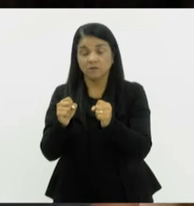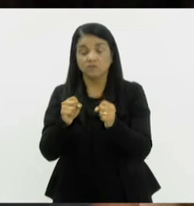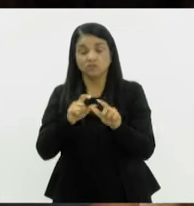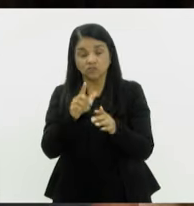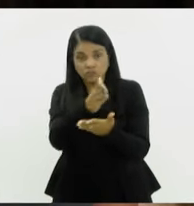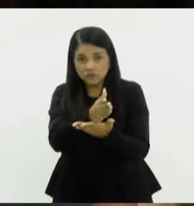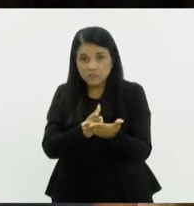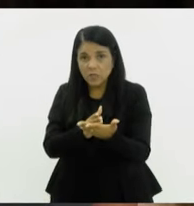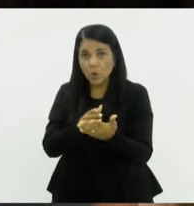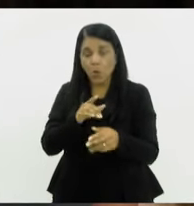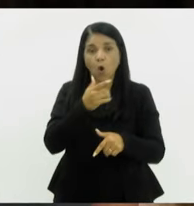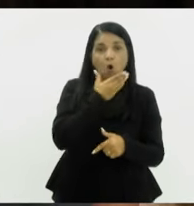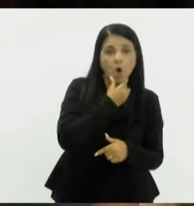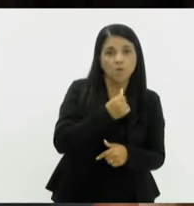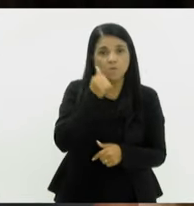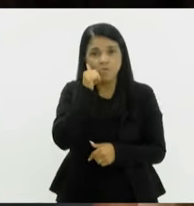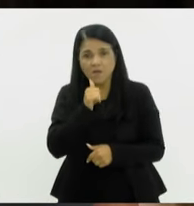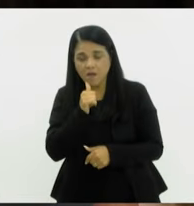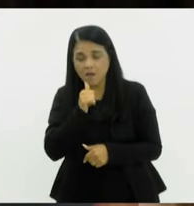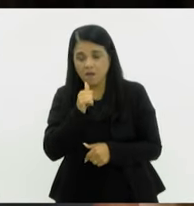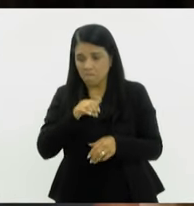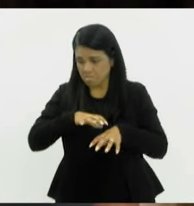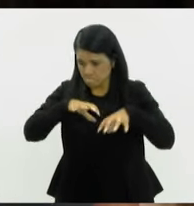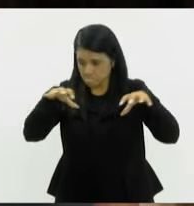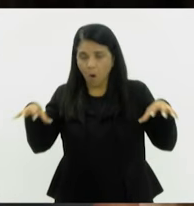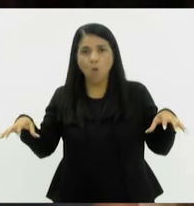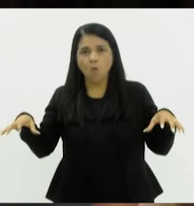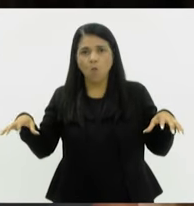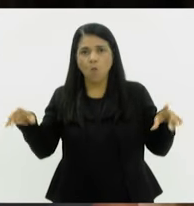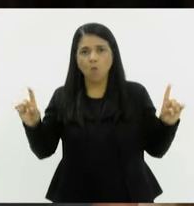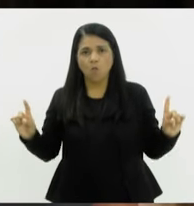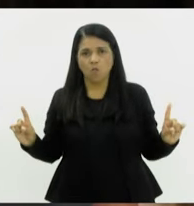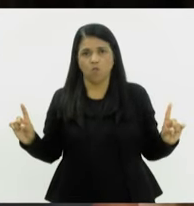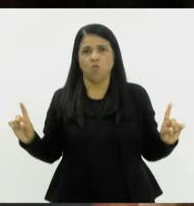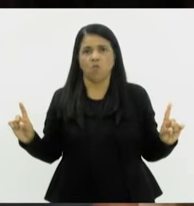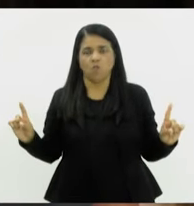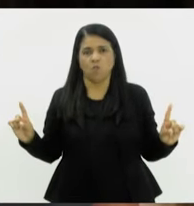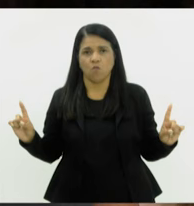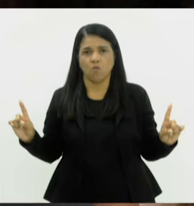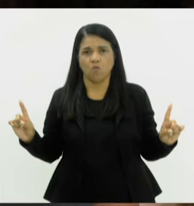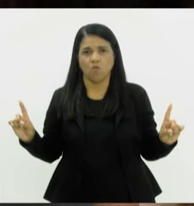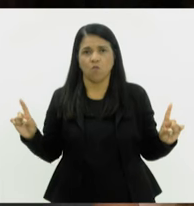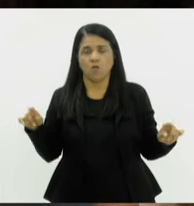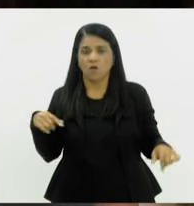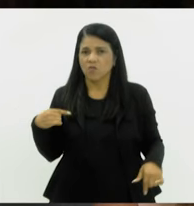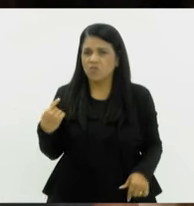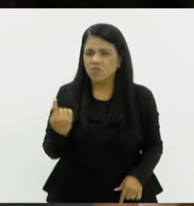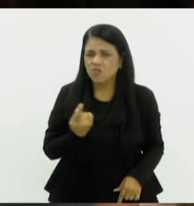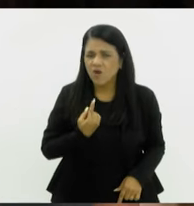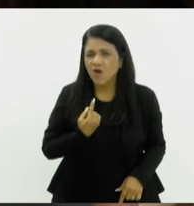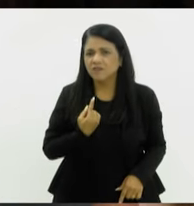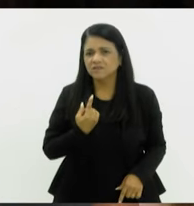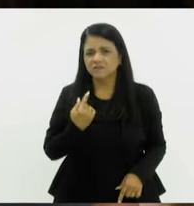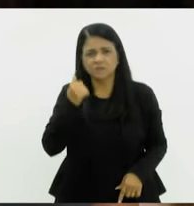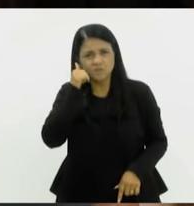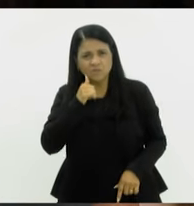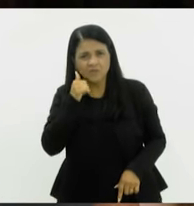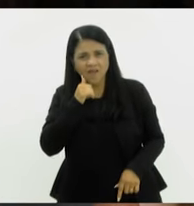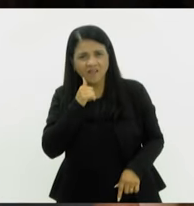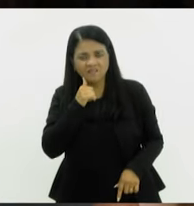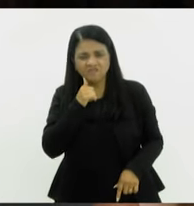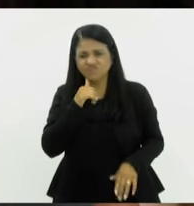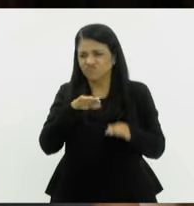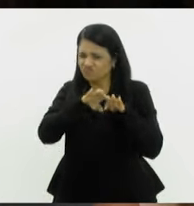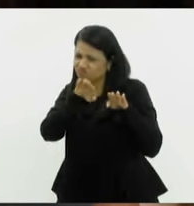nos jogou para um canto e jogou o homem pro outro e nisso nós fomos encaradas como seres menos